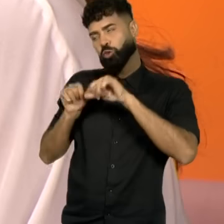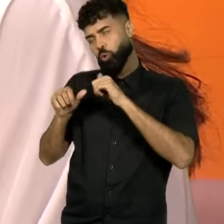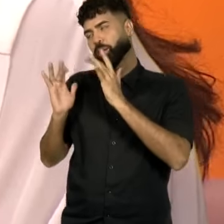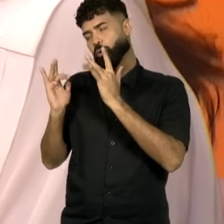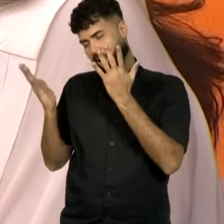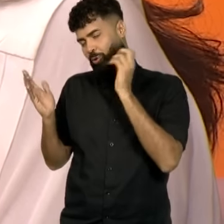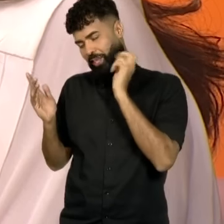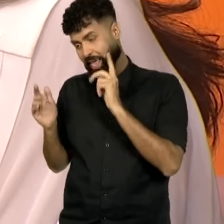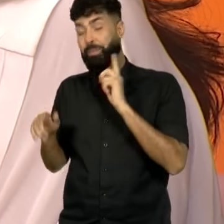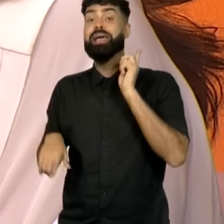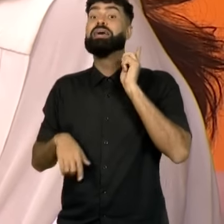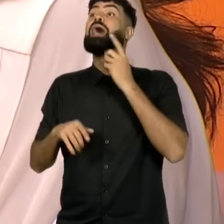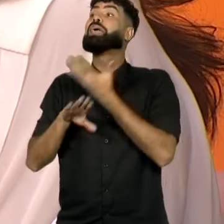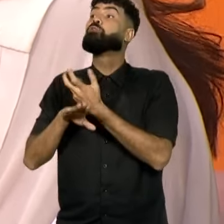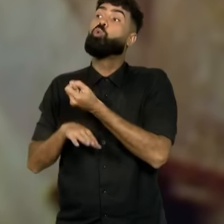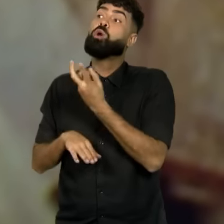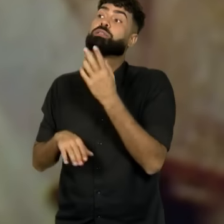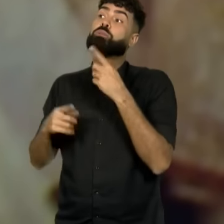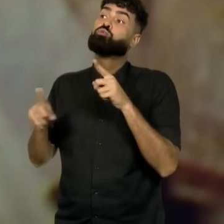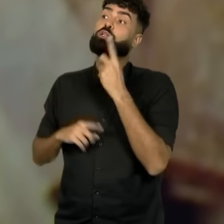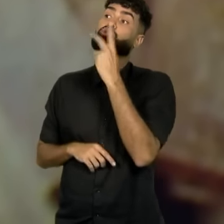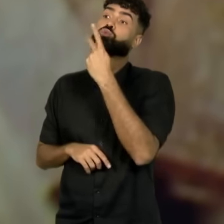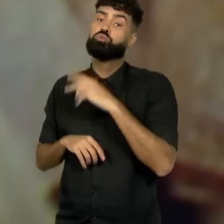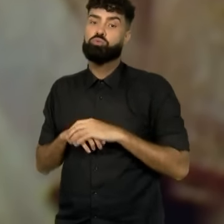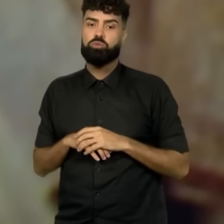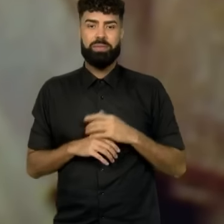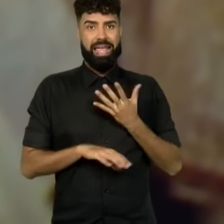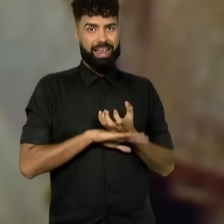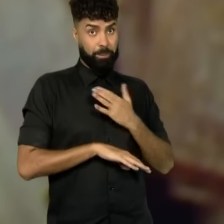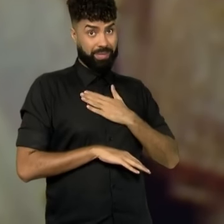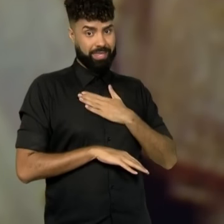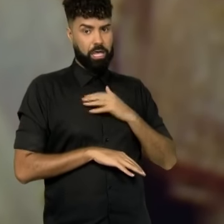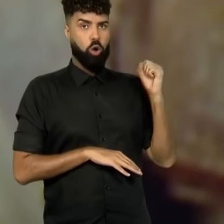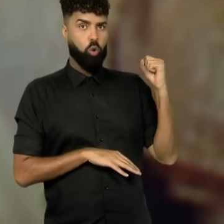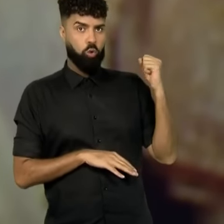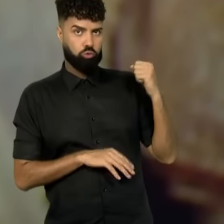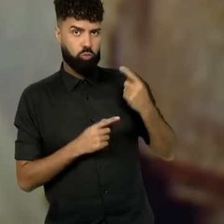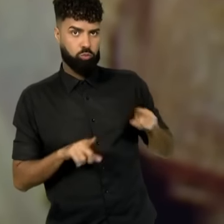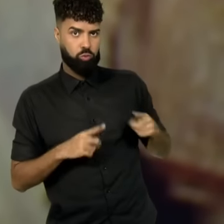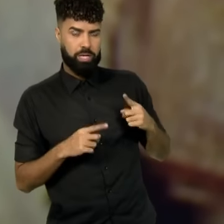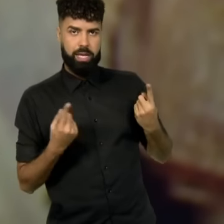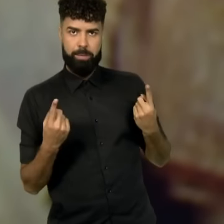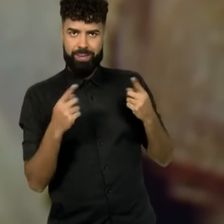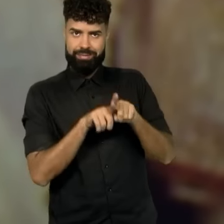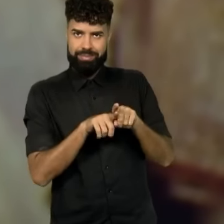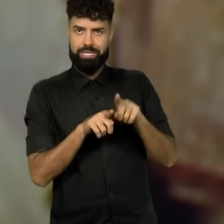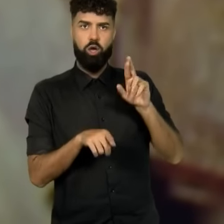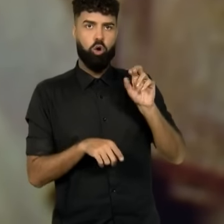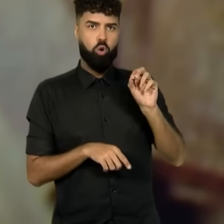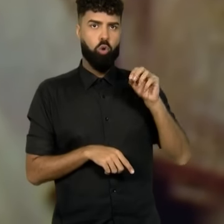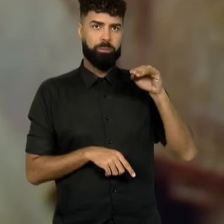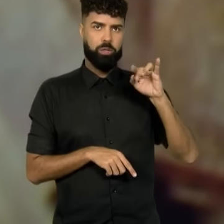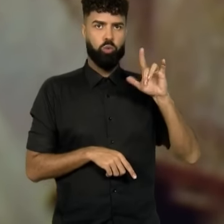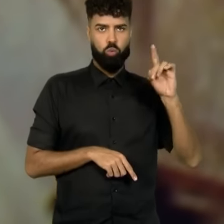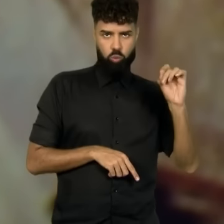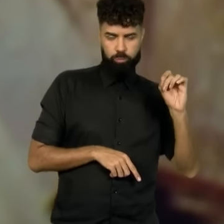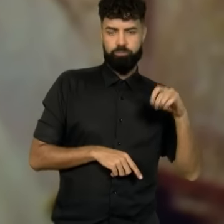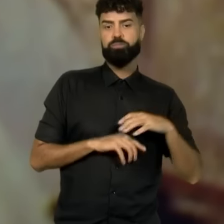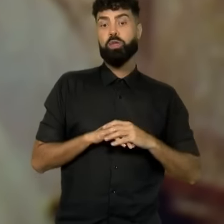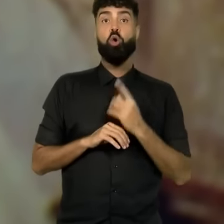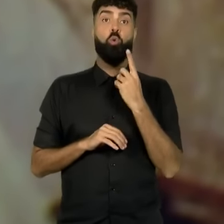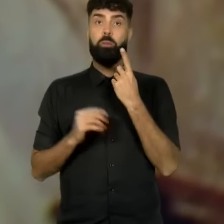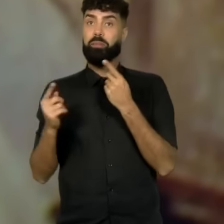músicas que ela gravou suas? Minha? É. Ela gravou 8 em parceria com o Romildo. E uma